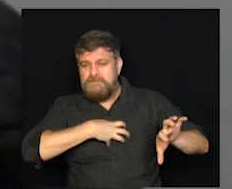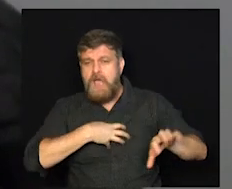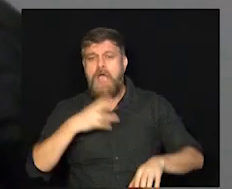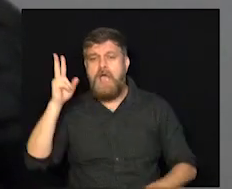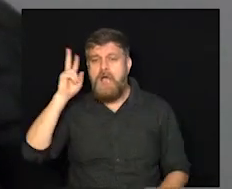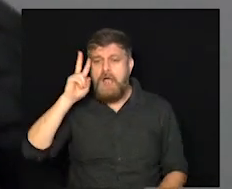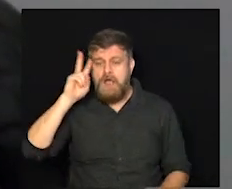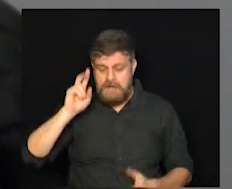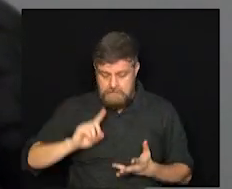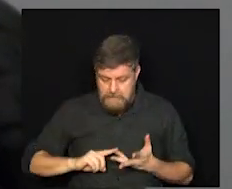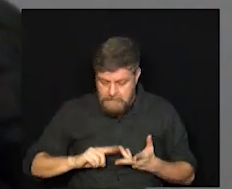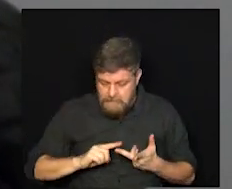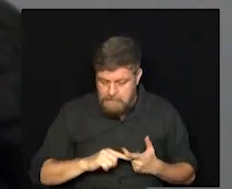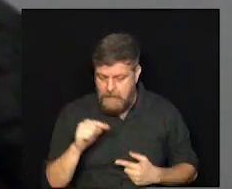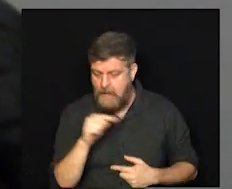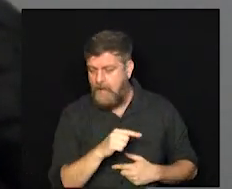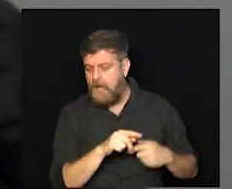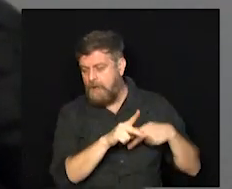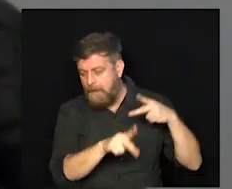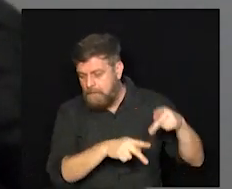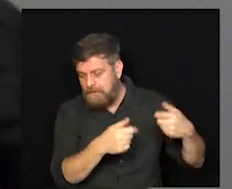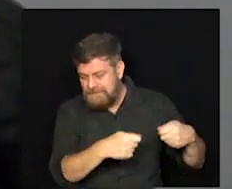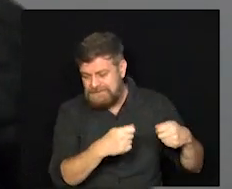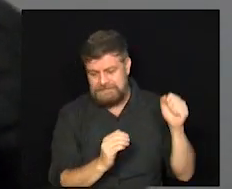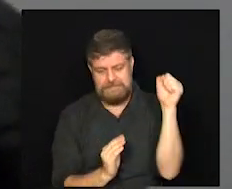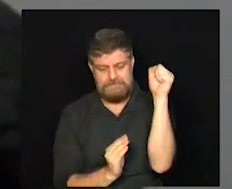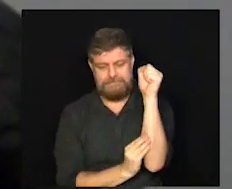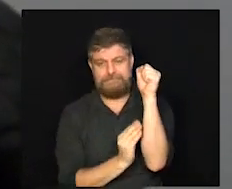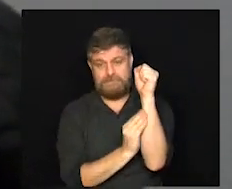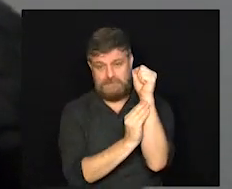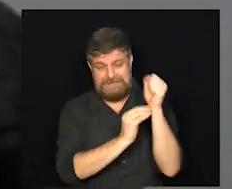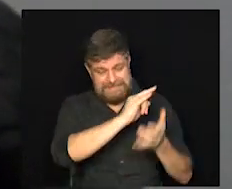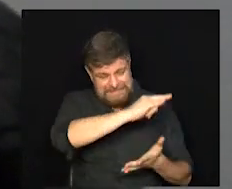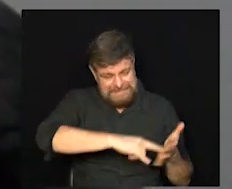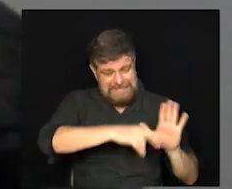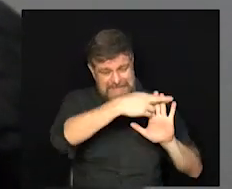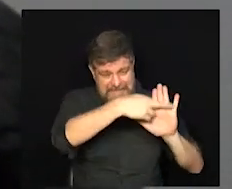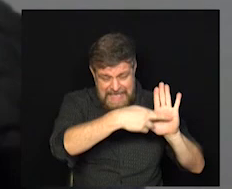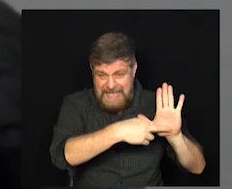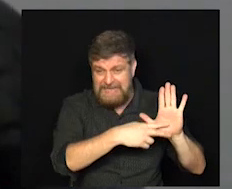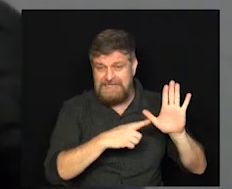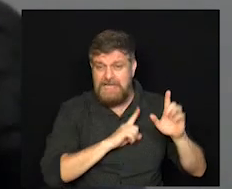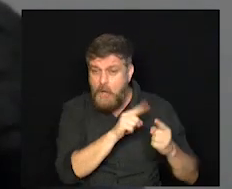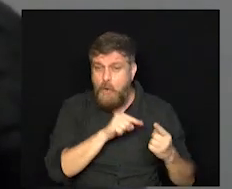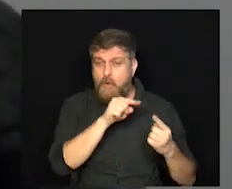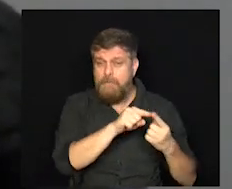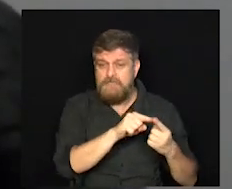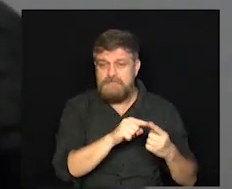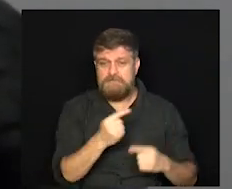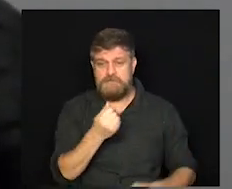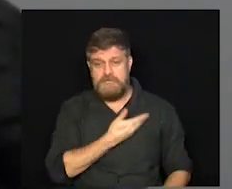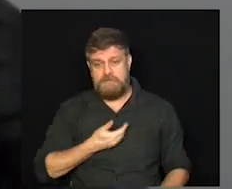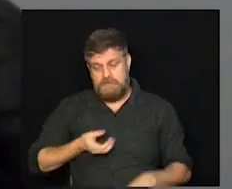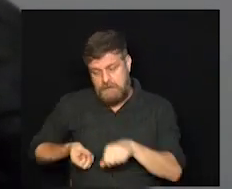demandas e sabendo que burocracias às vezes são criadas justamente para tentar combater isso